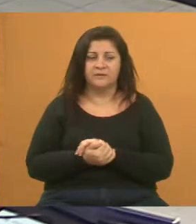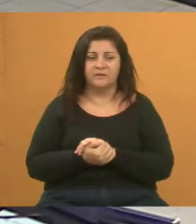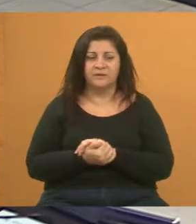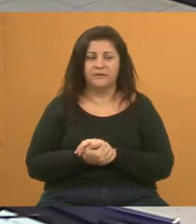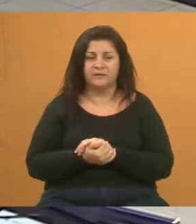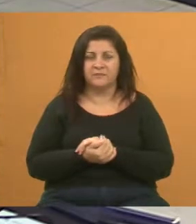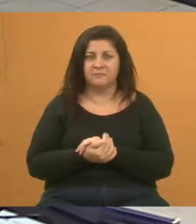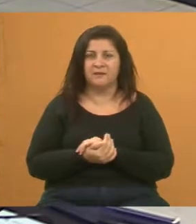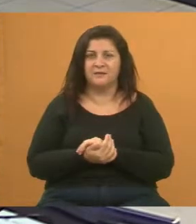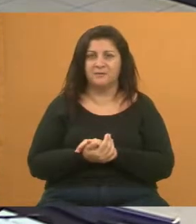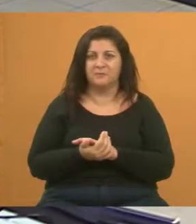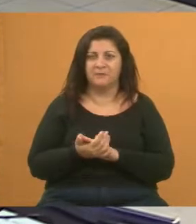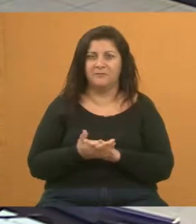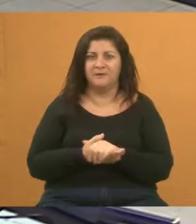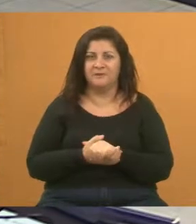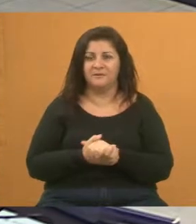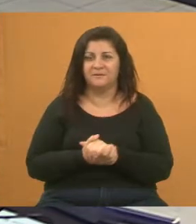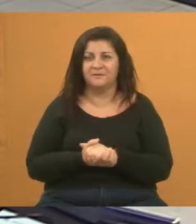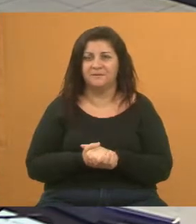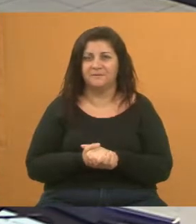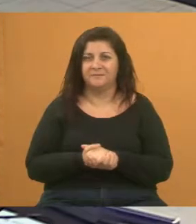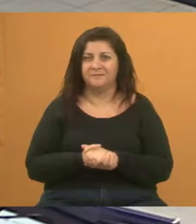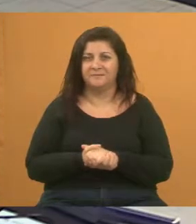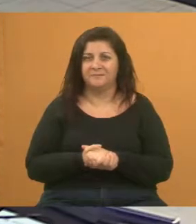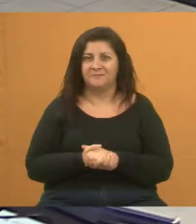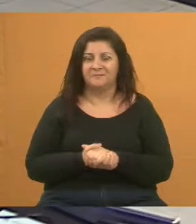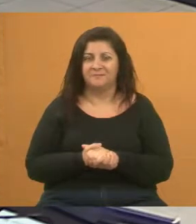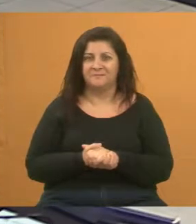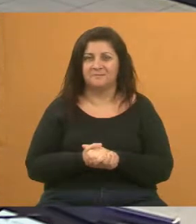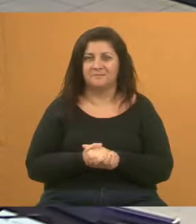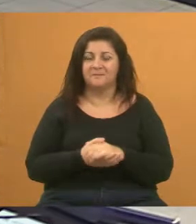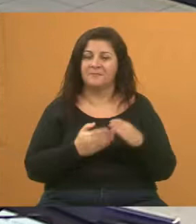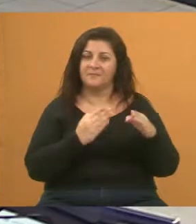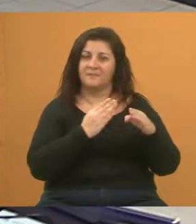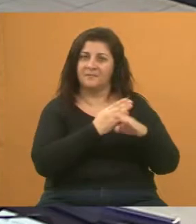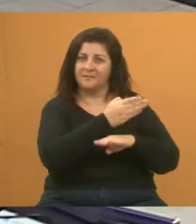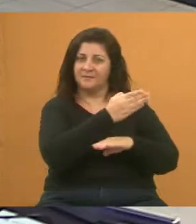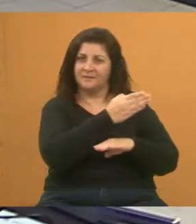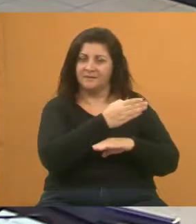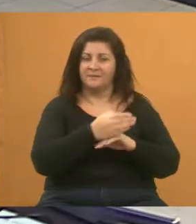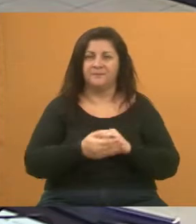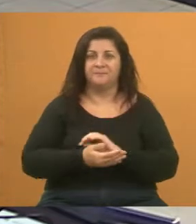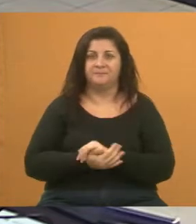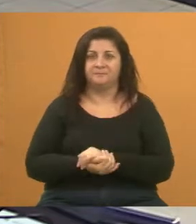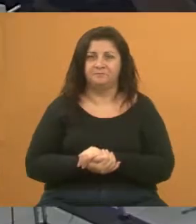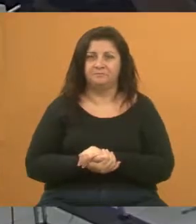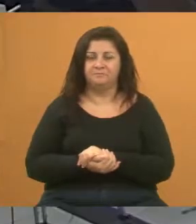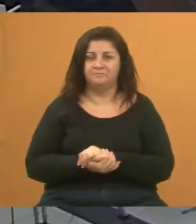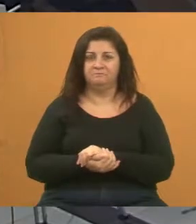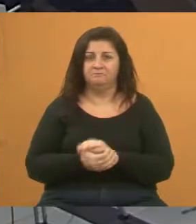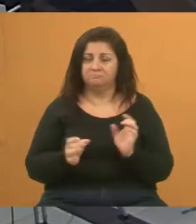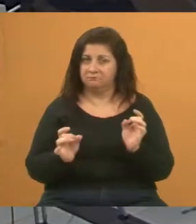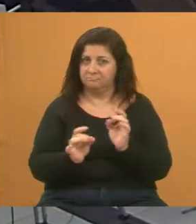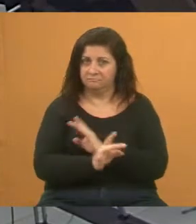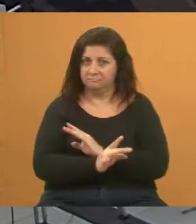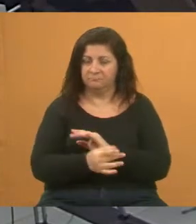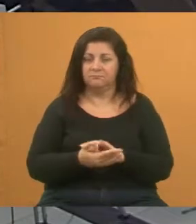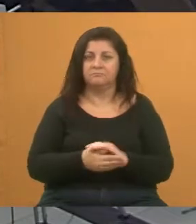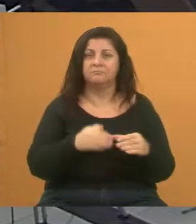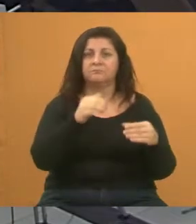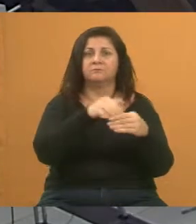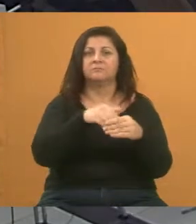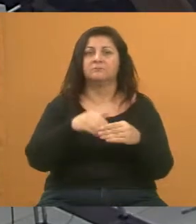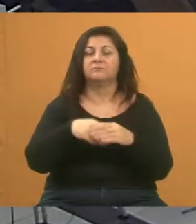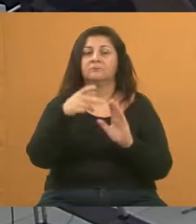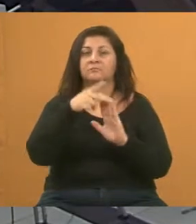se manifeste levantando o braço. Emenda 02 aprovada. Não havendo mais emenda, então vamos à